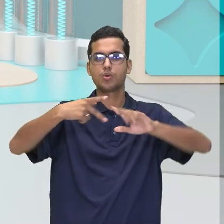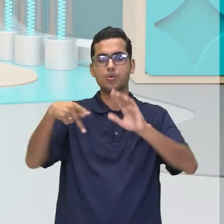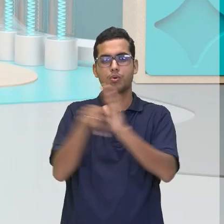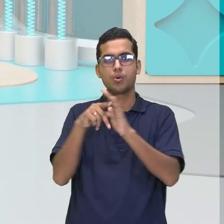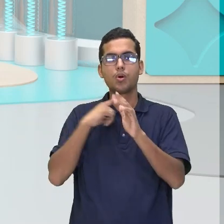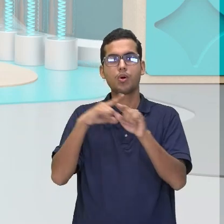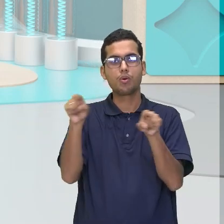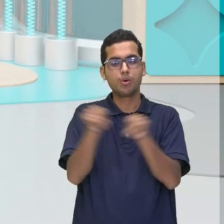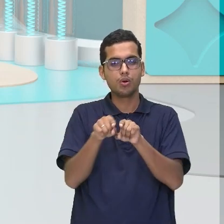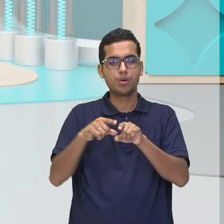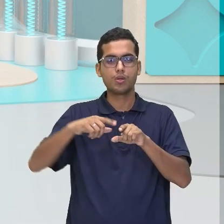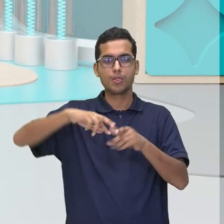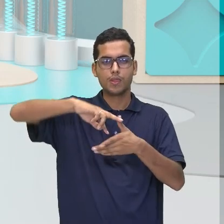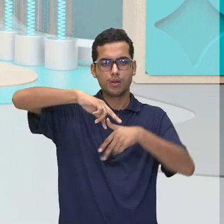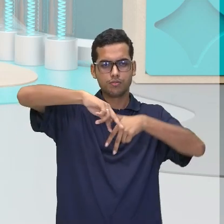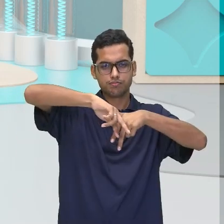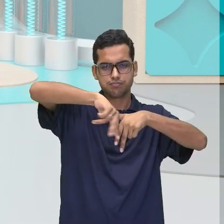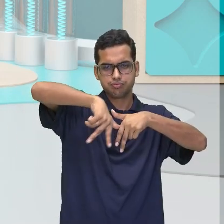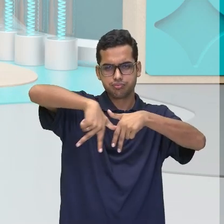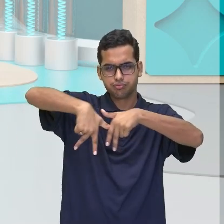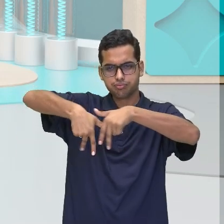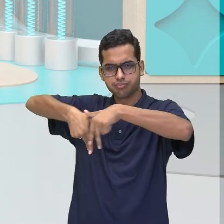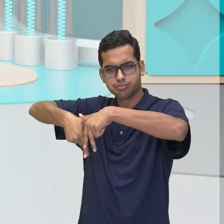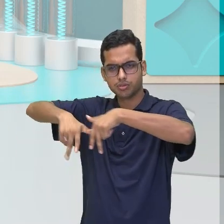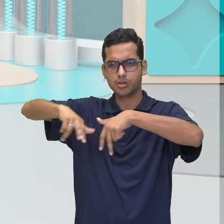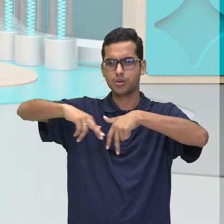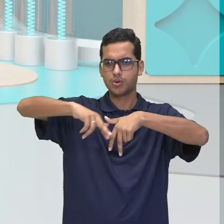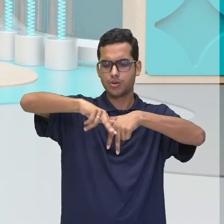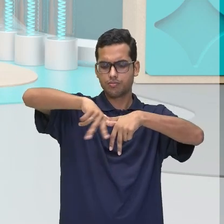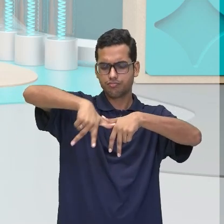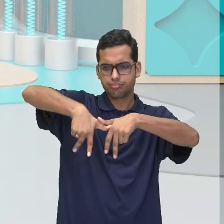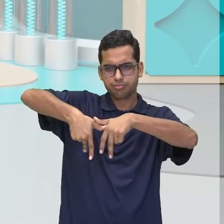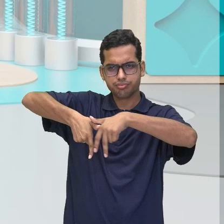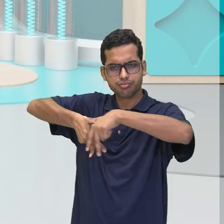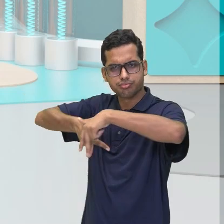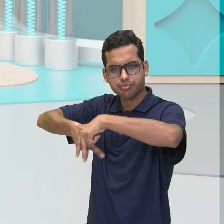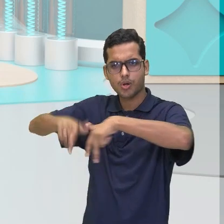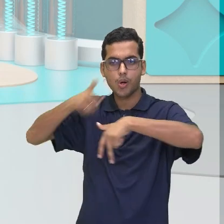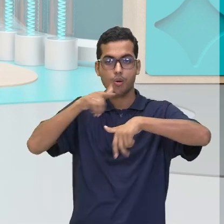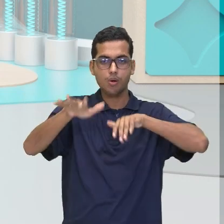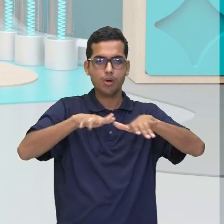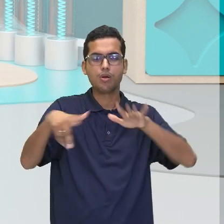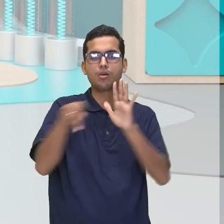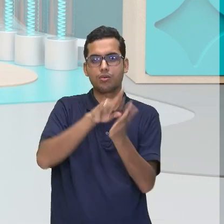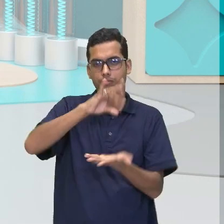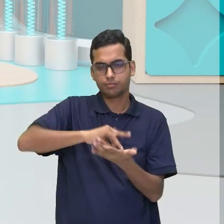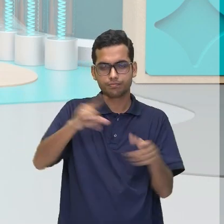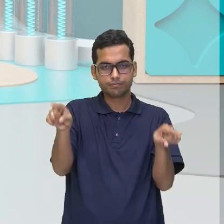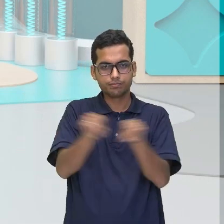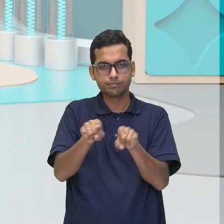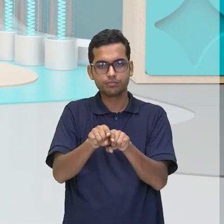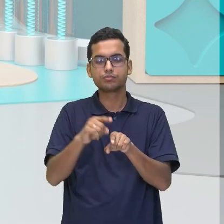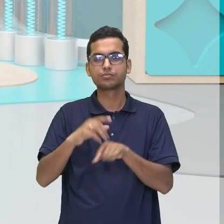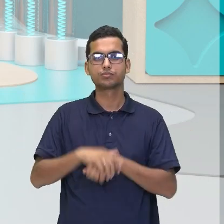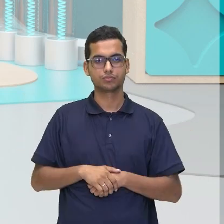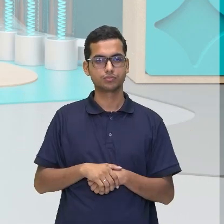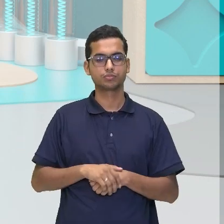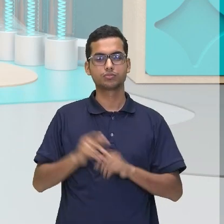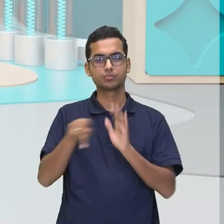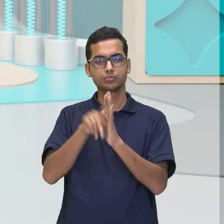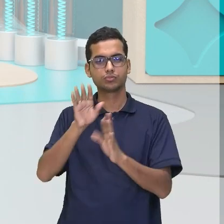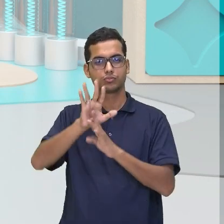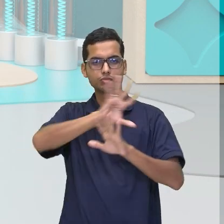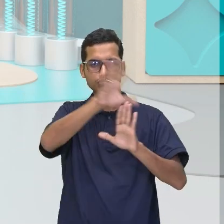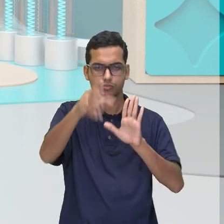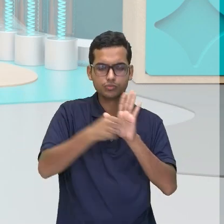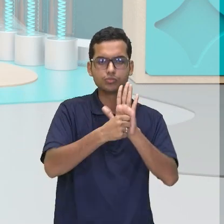pé, tá? Mas sempre é aquela questão da sedução. Hoje, não. Ele é representante